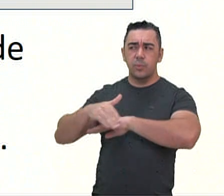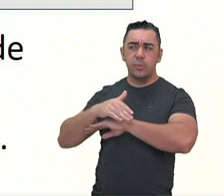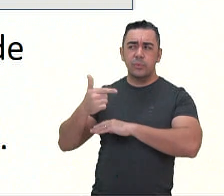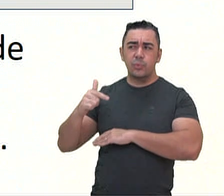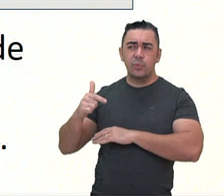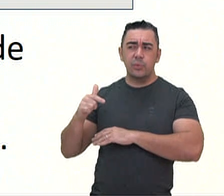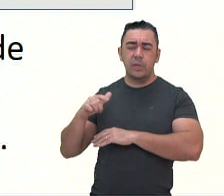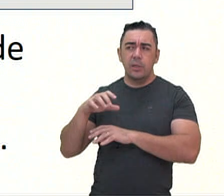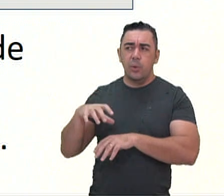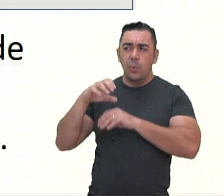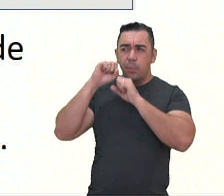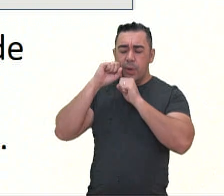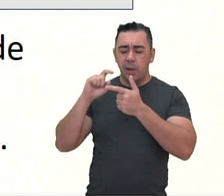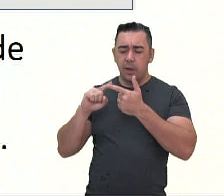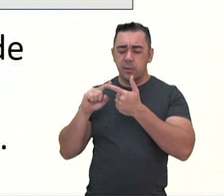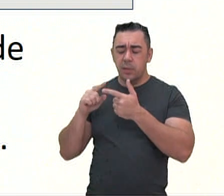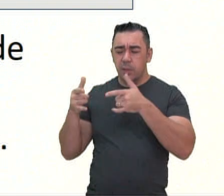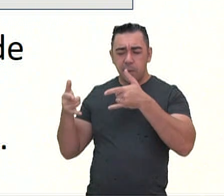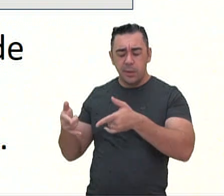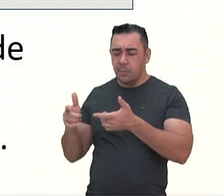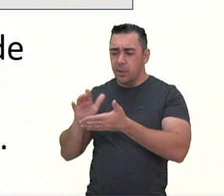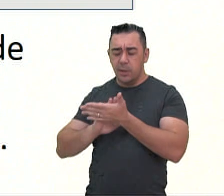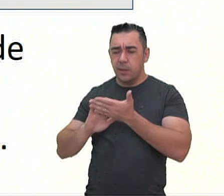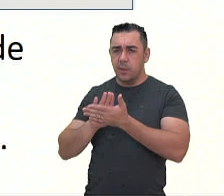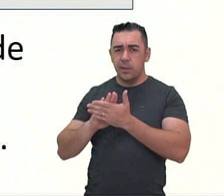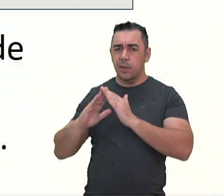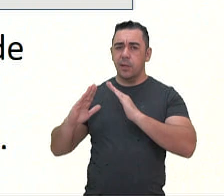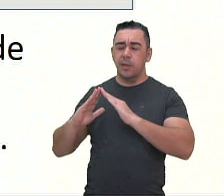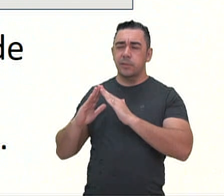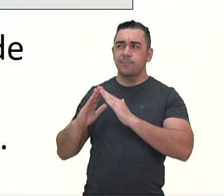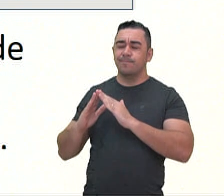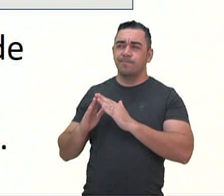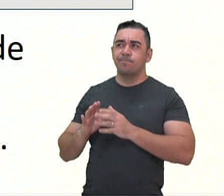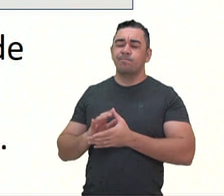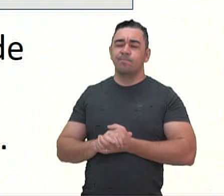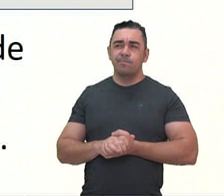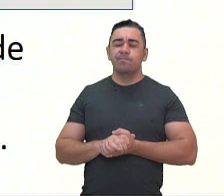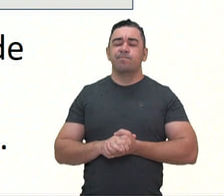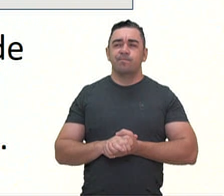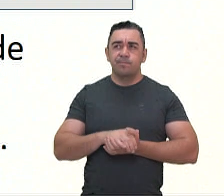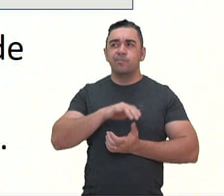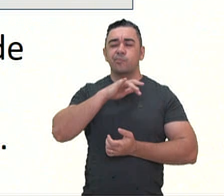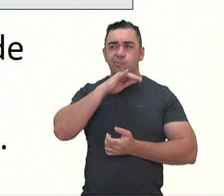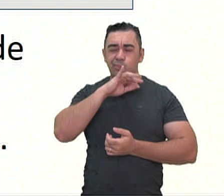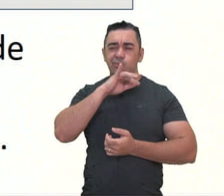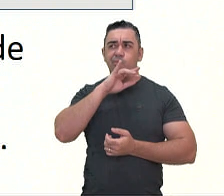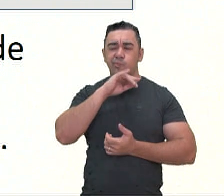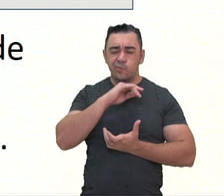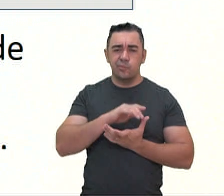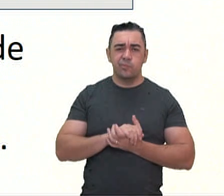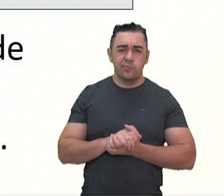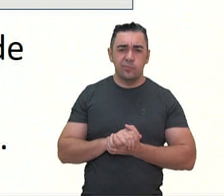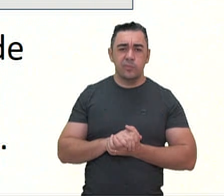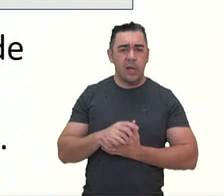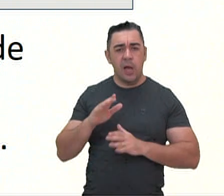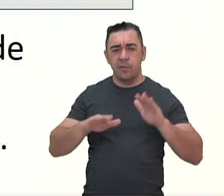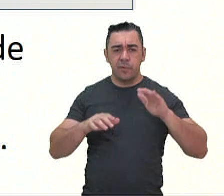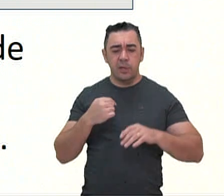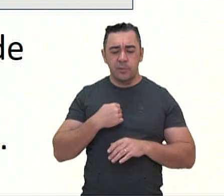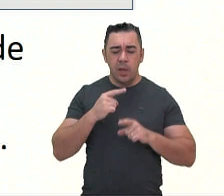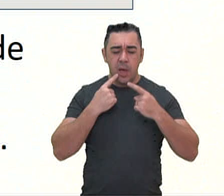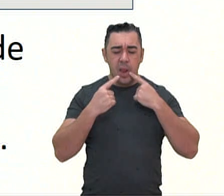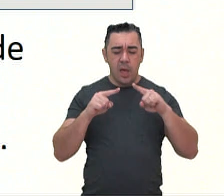cama, nem casa, nem... Deve ser ruim. E ainda a gente